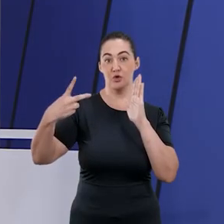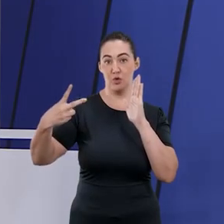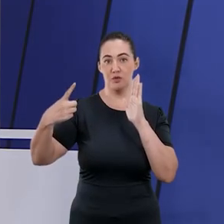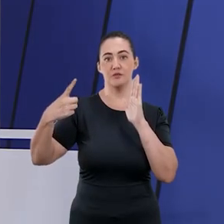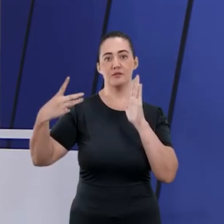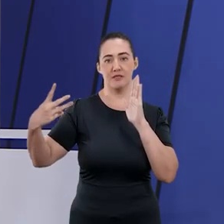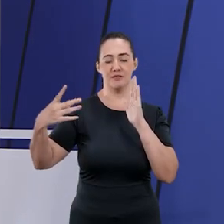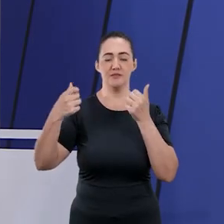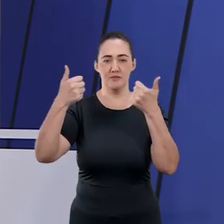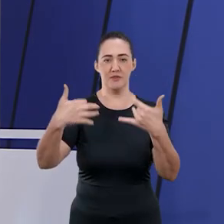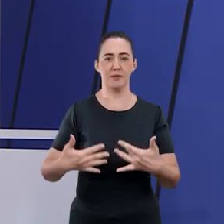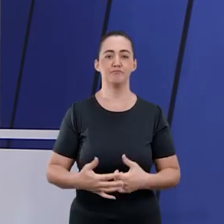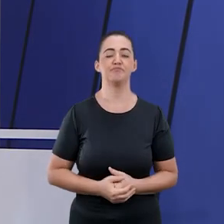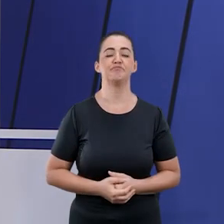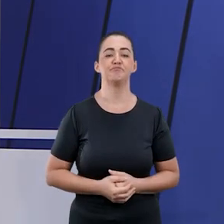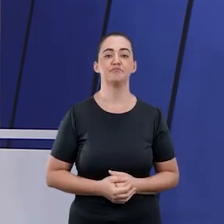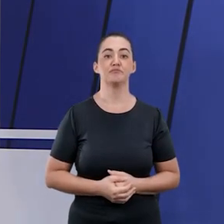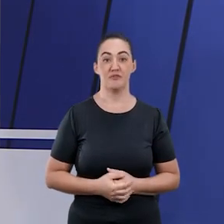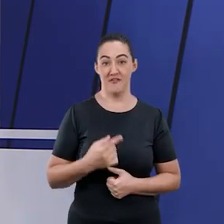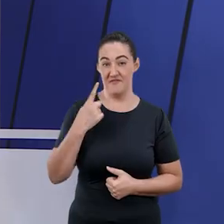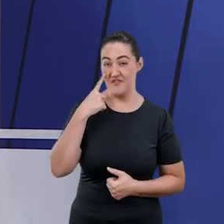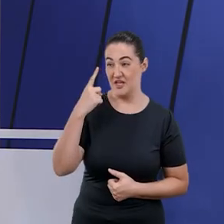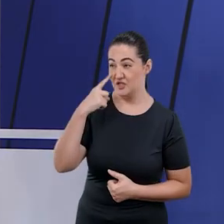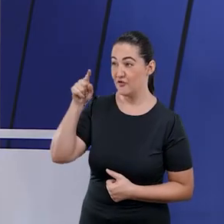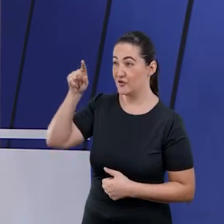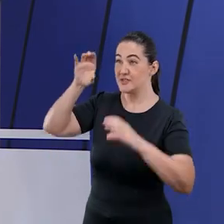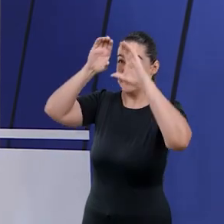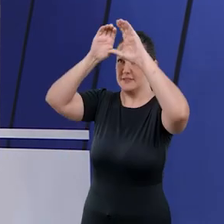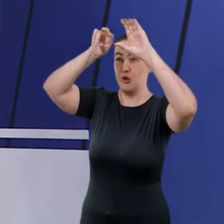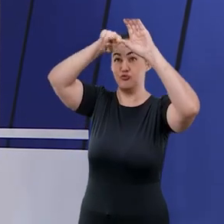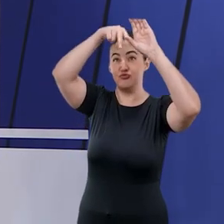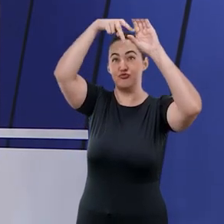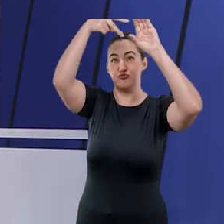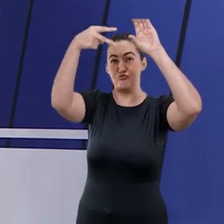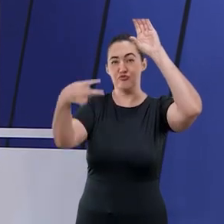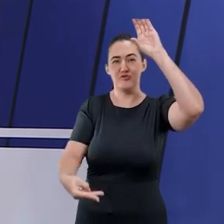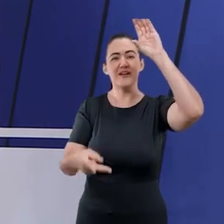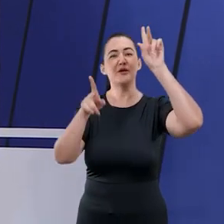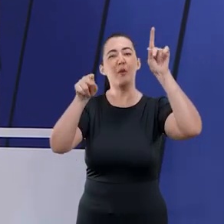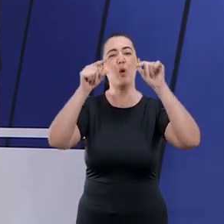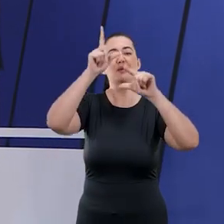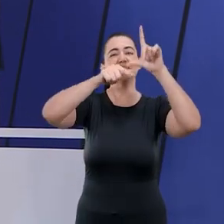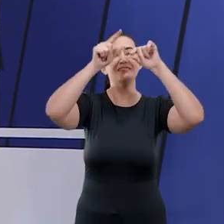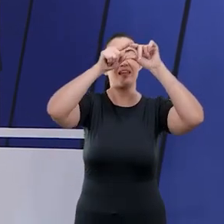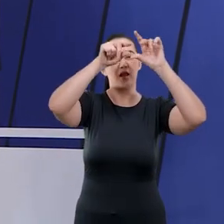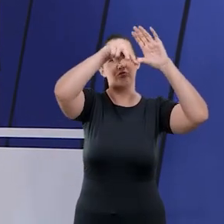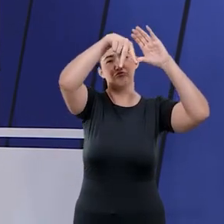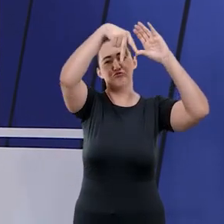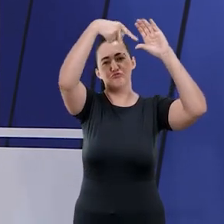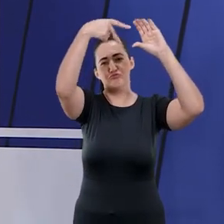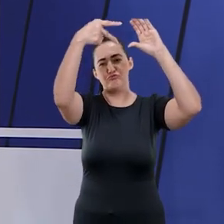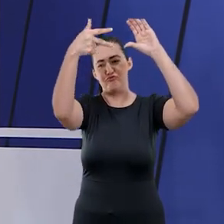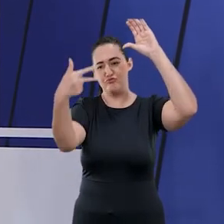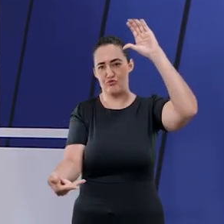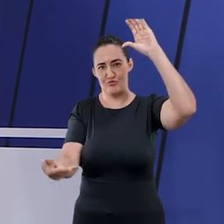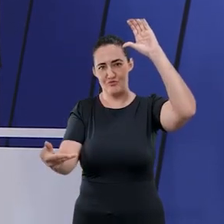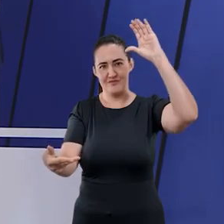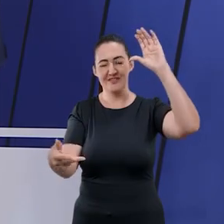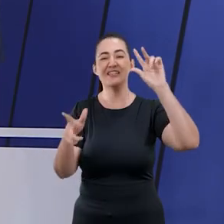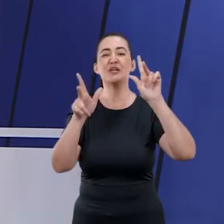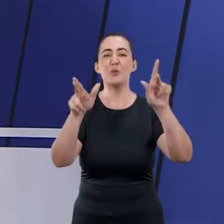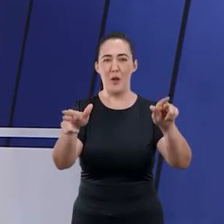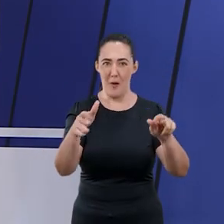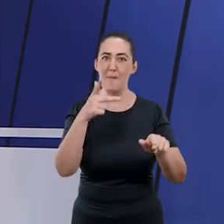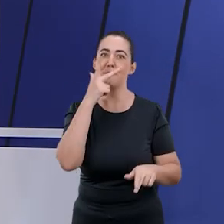seguinte: veja como você caiu do céu, ó estrela da manhã. Essa aqui é uma aplicação direta